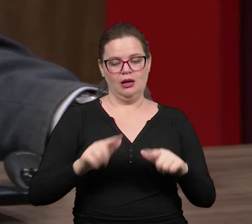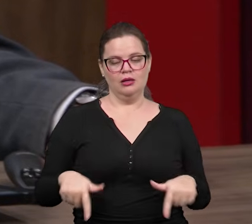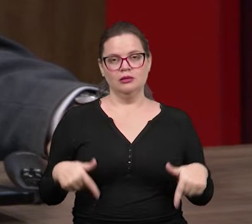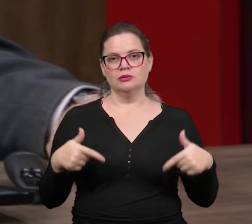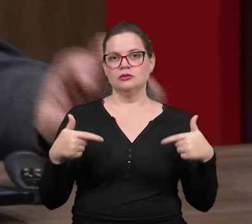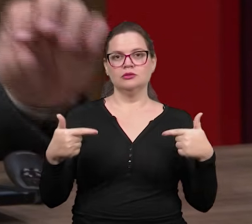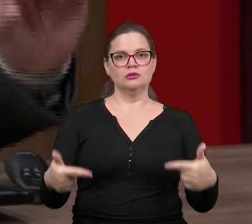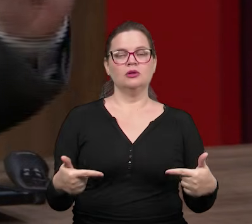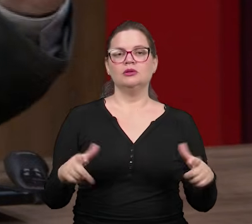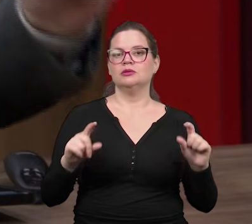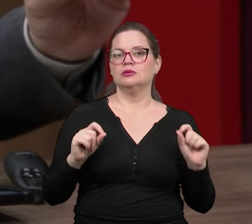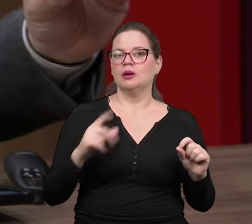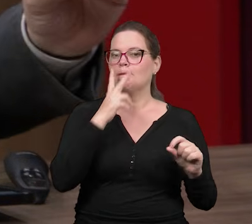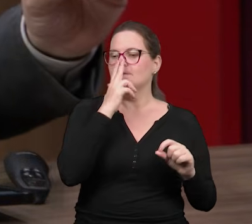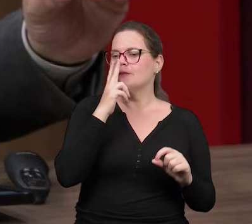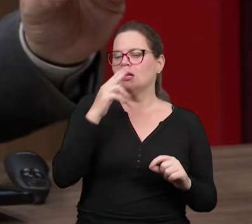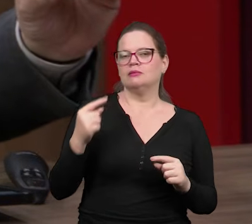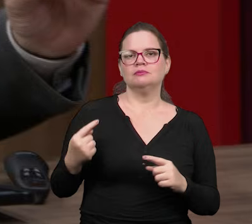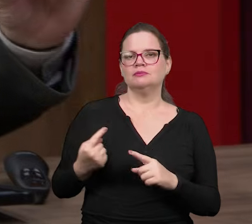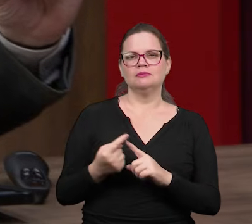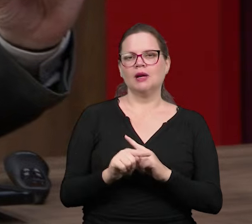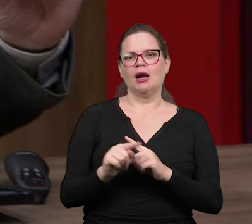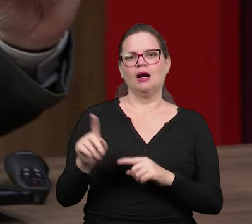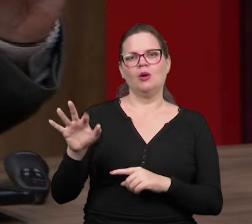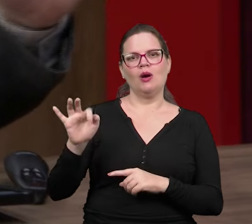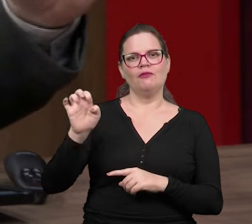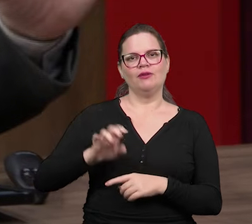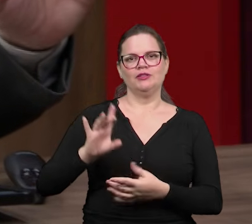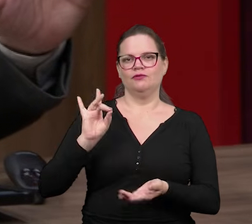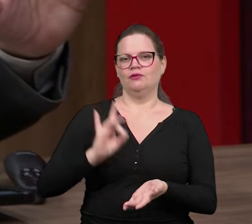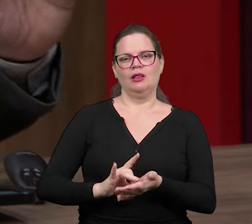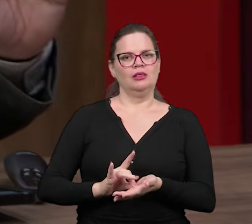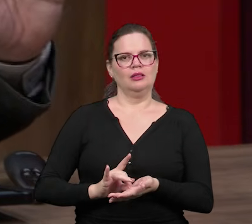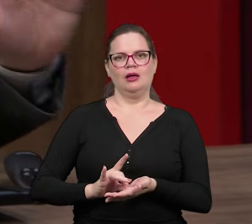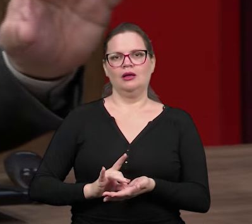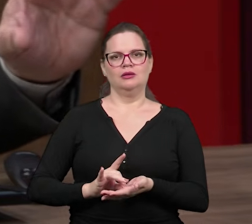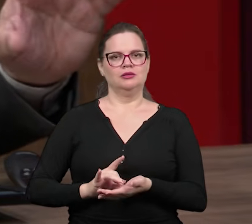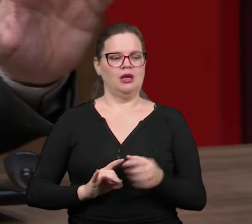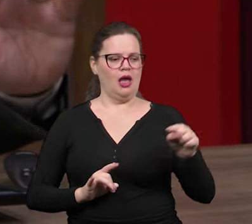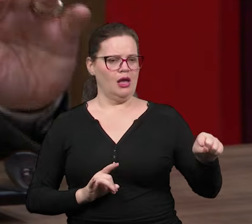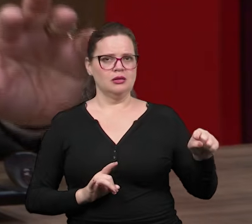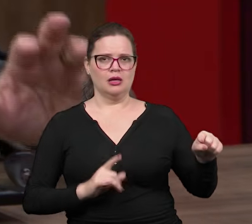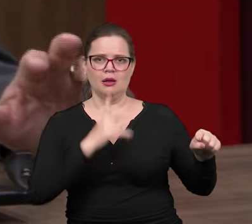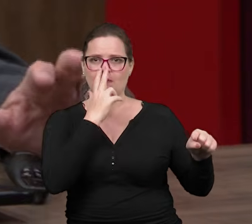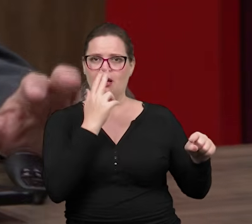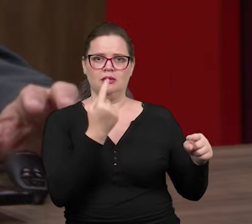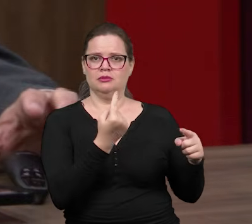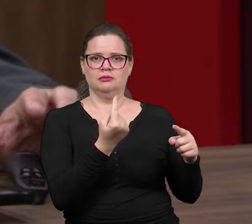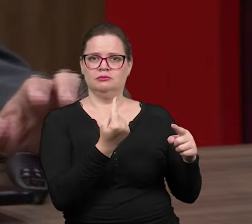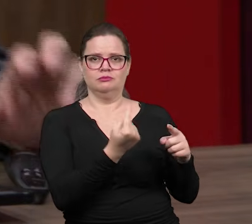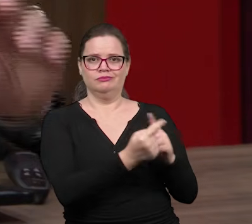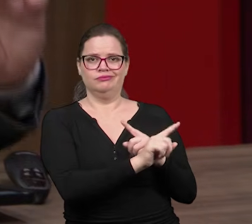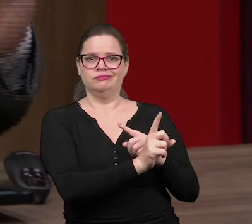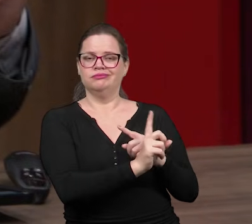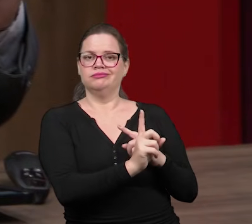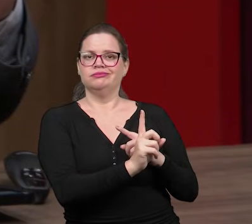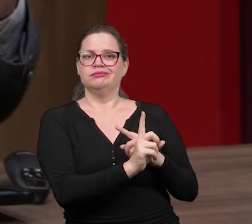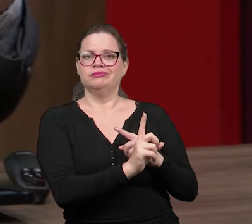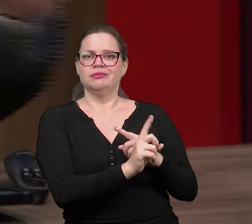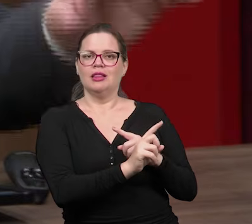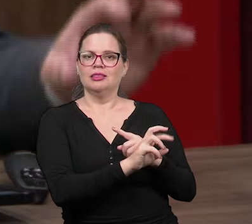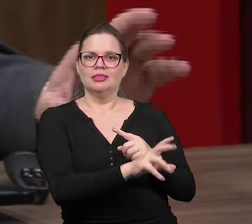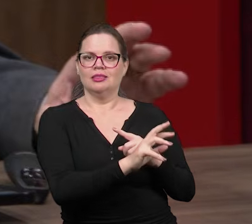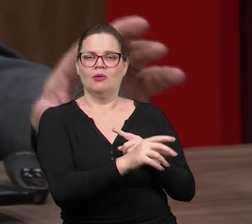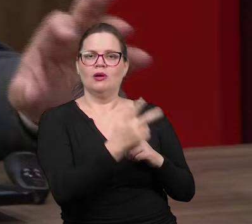manifestações que não condiz com a fé verdadeira, que é morta, que é uma fé morta, que não tem ação para a eternidade.